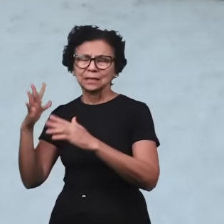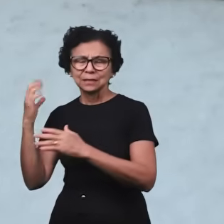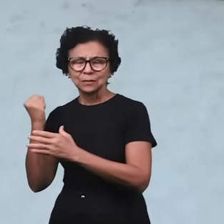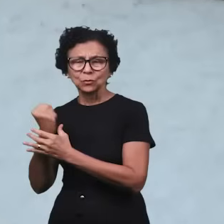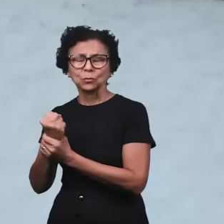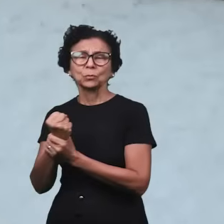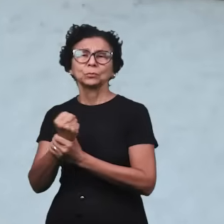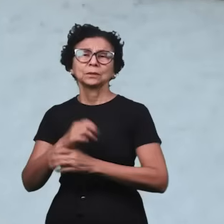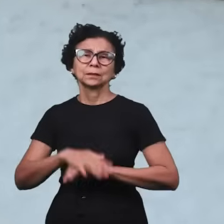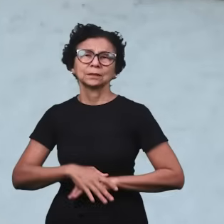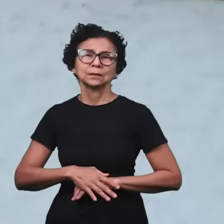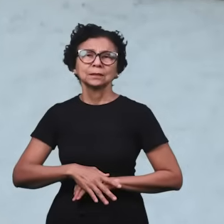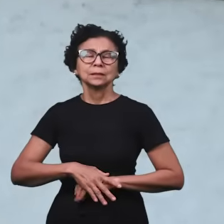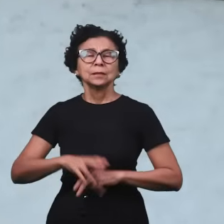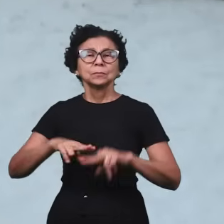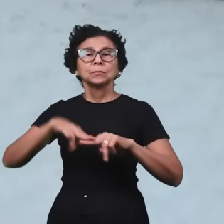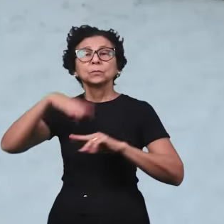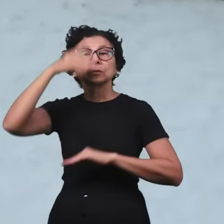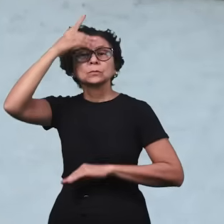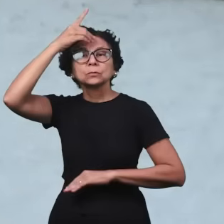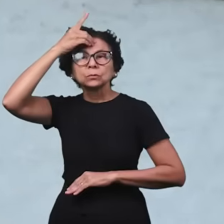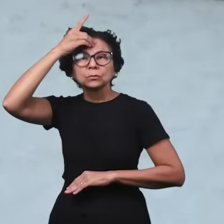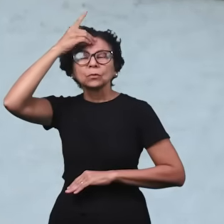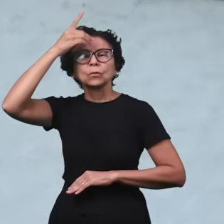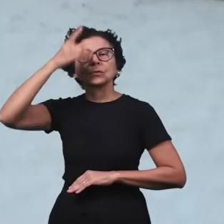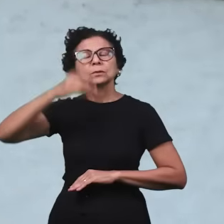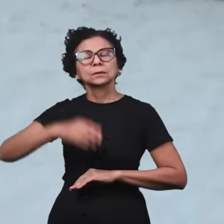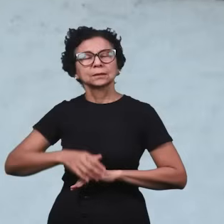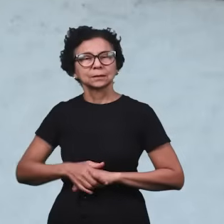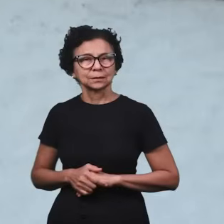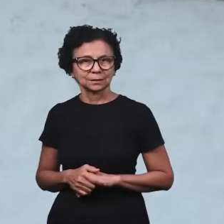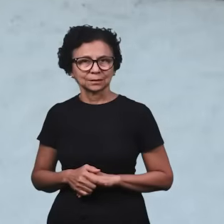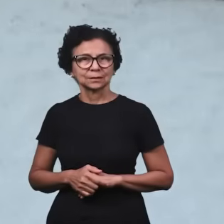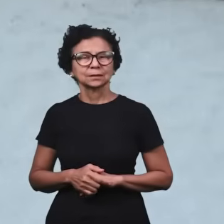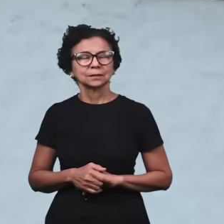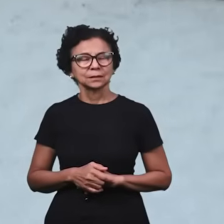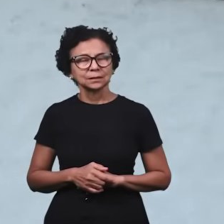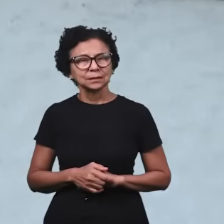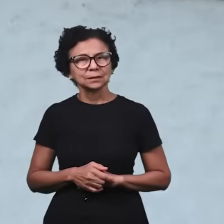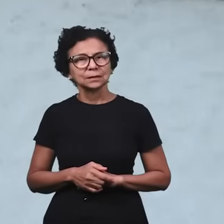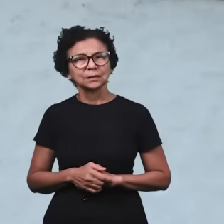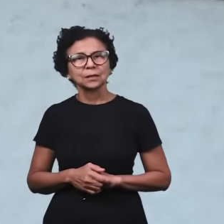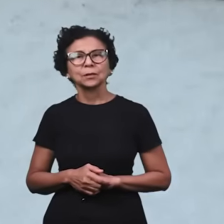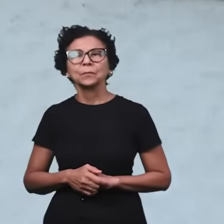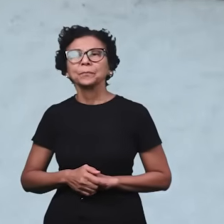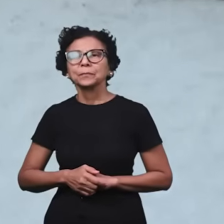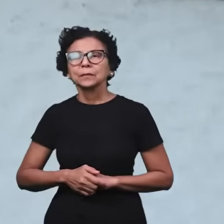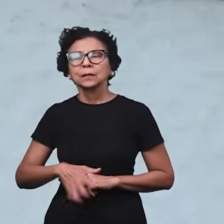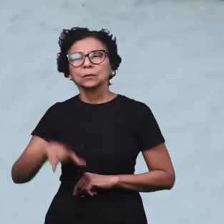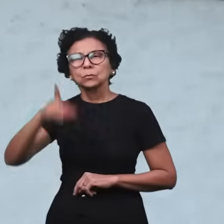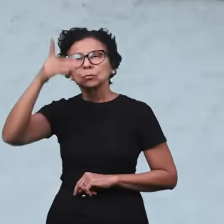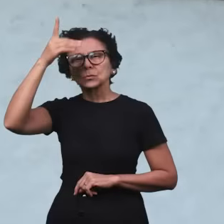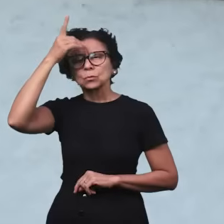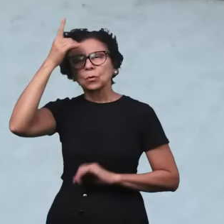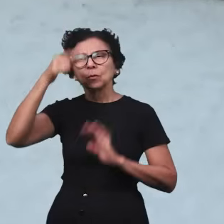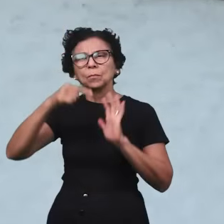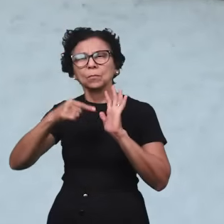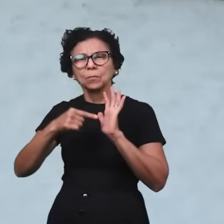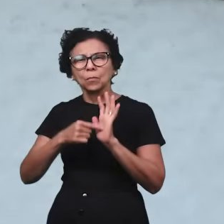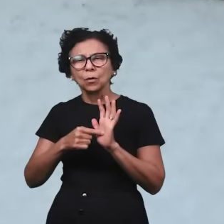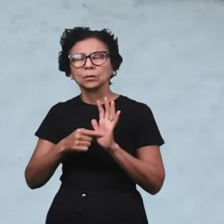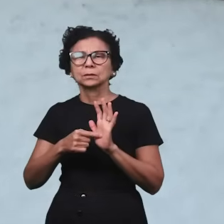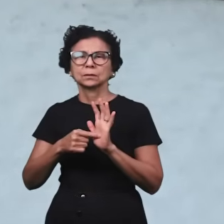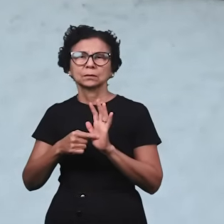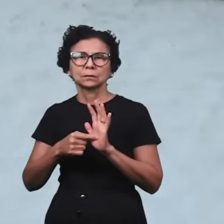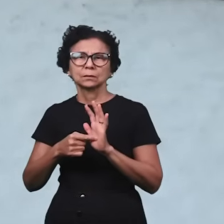os dons espirituais, porque são fontes que nos dão orientações estratégicas sobre a nossa